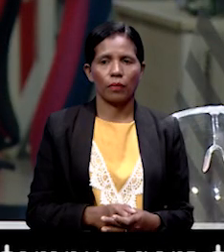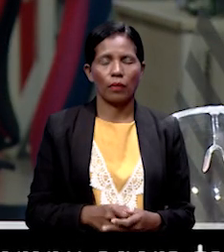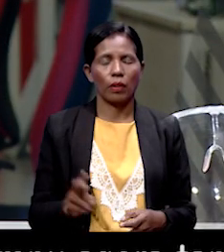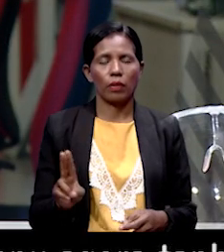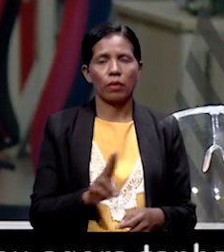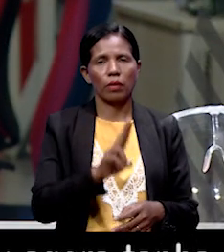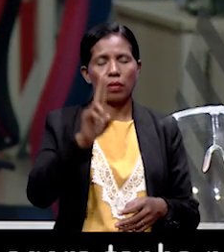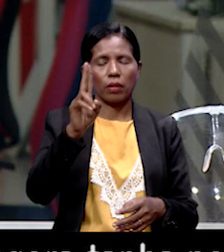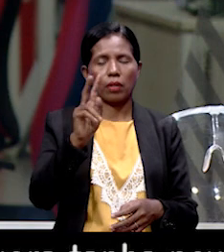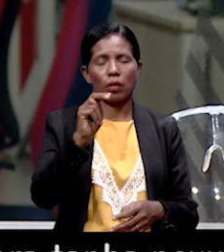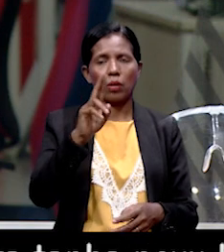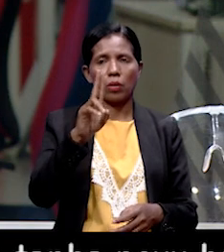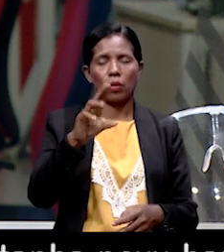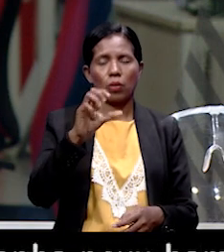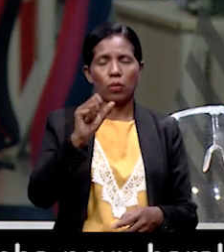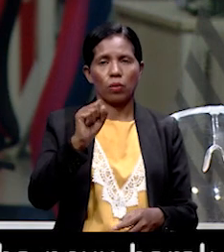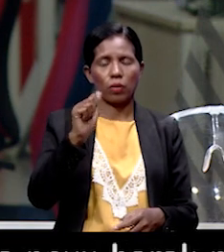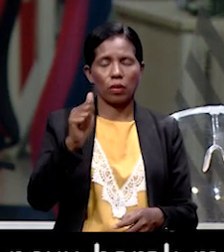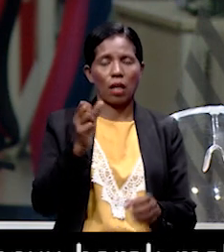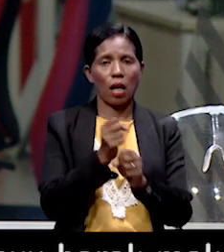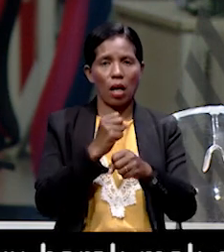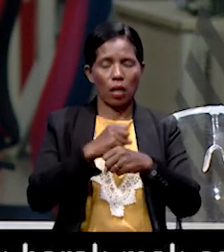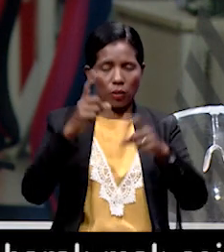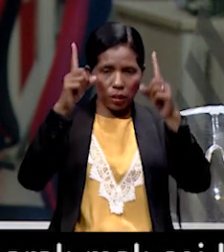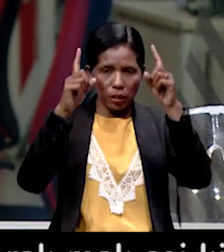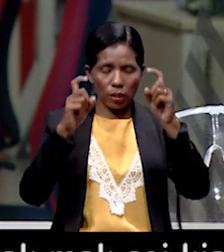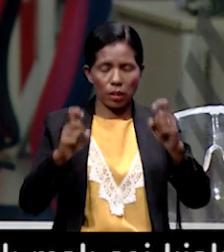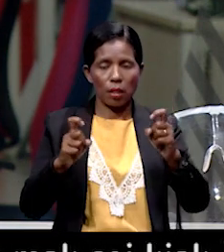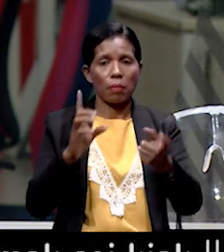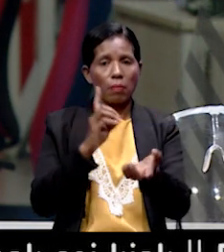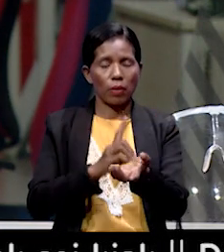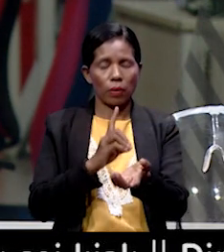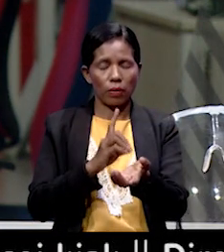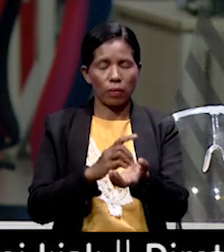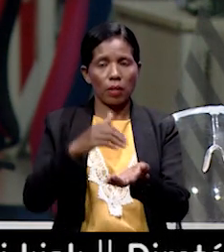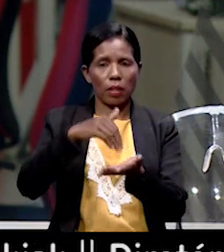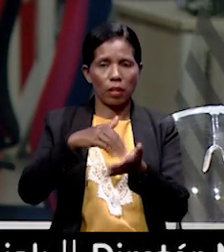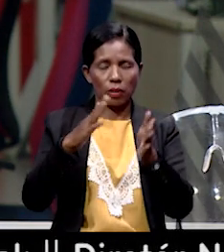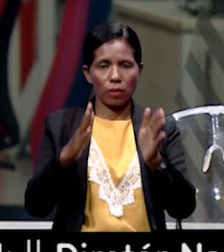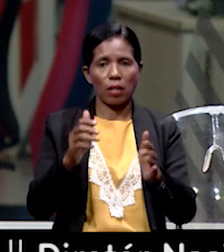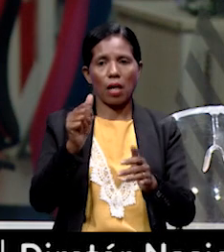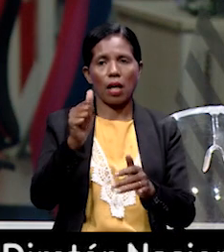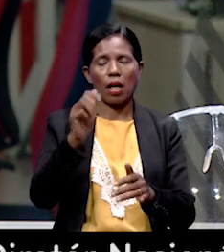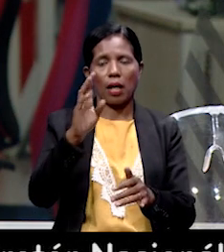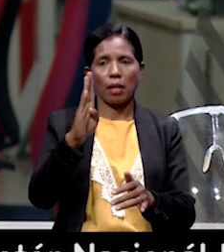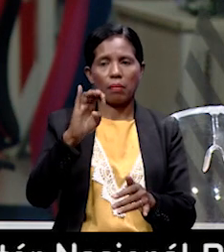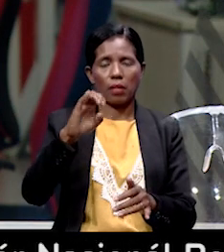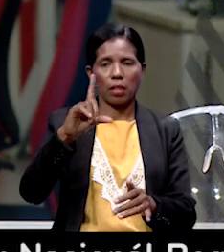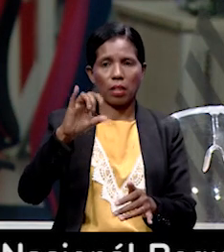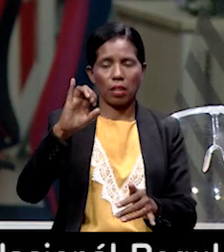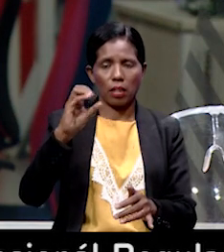Universidade Nusa Cendana Kupang halo exame promoção doutoramento ba estudante Abílio Ribeiro.